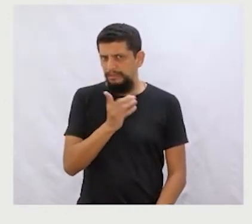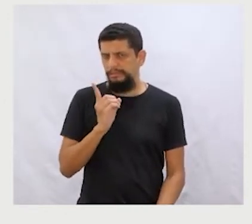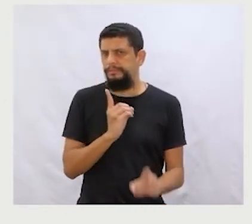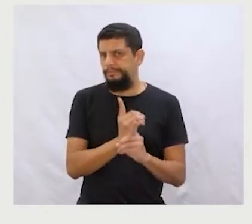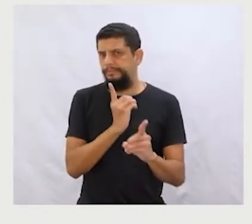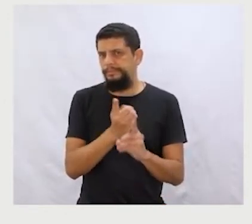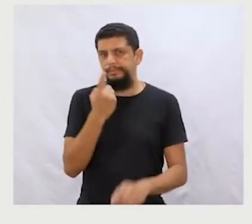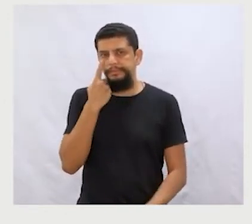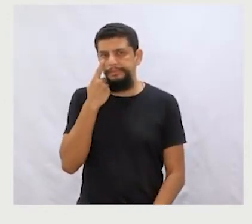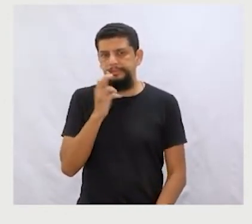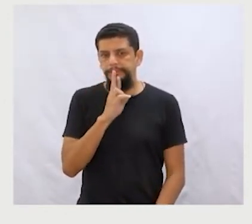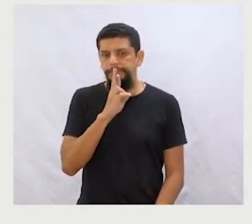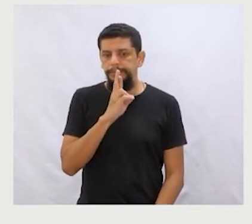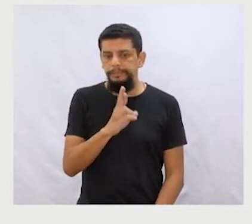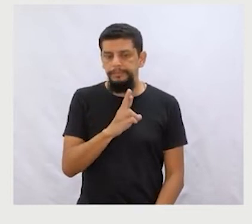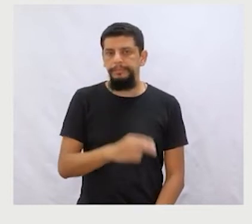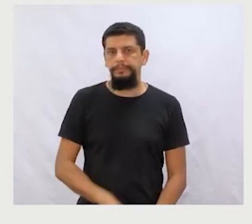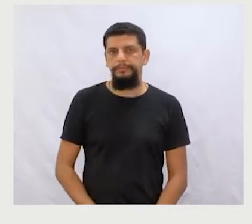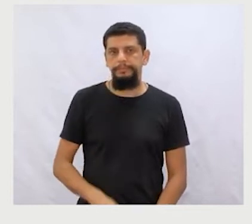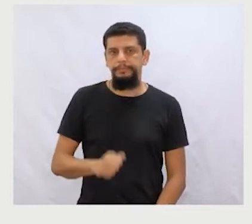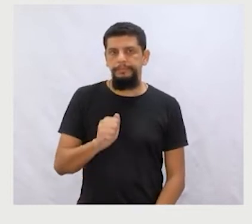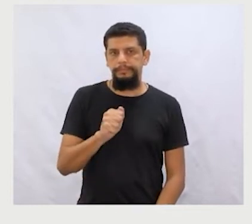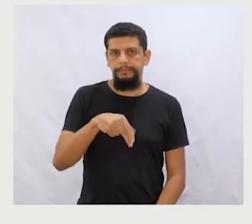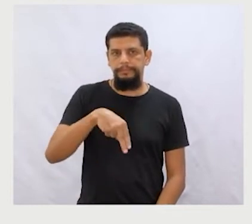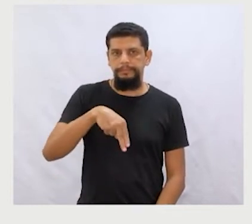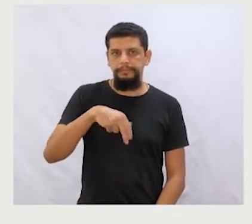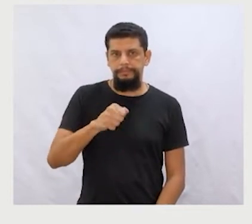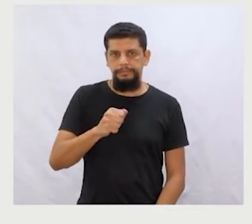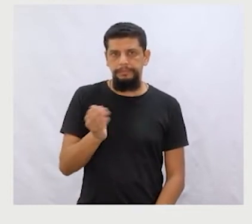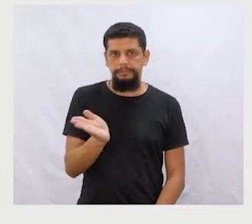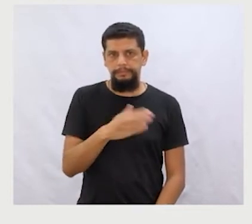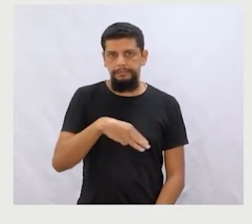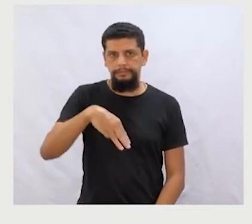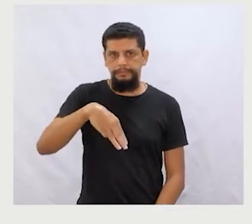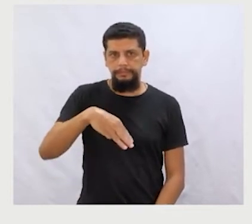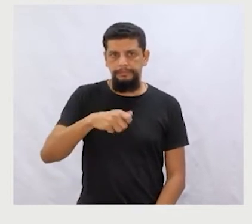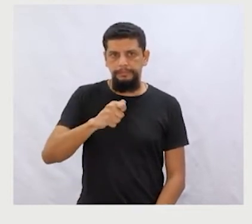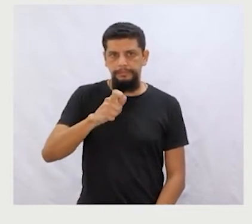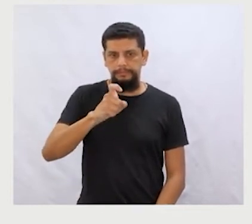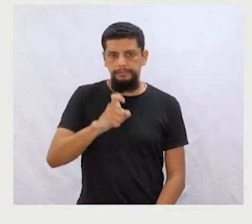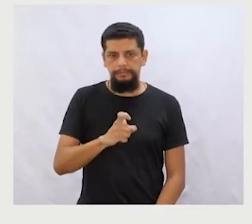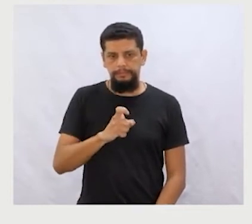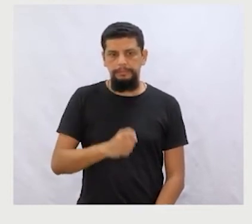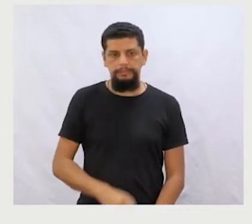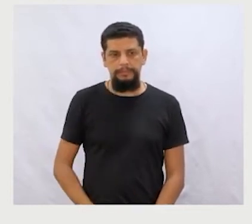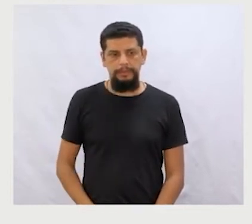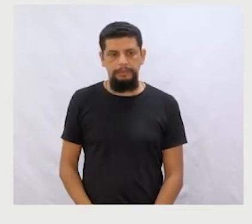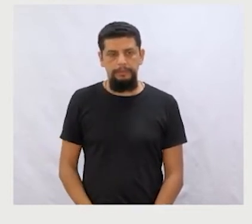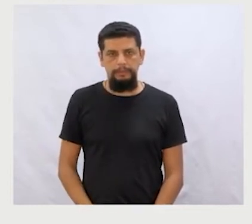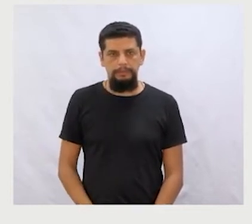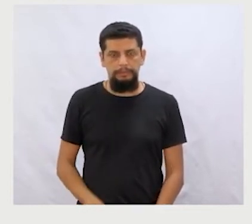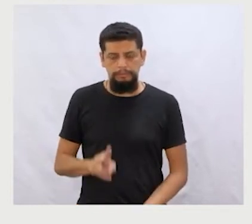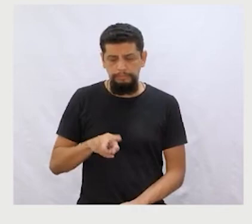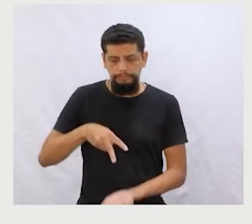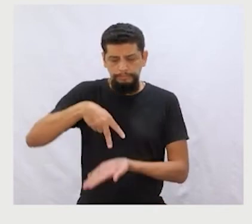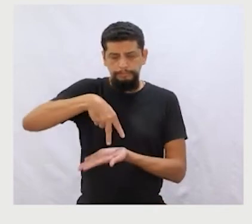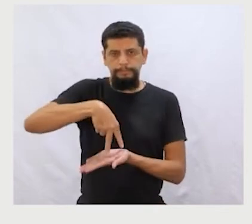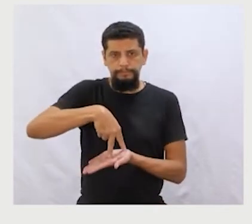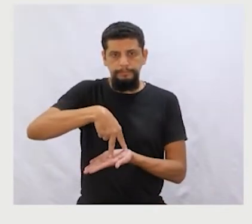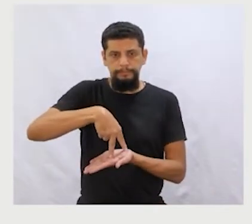Vamos resposta? ver? Olha lá, a Ana e o Max, eles estão com os braços ao lado do corpo,